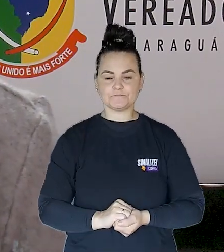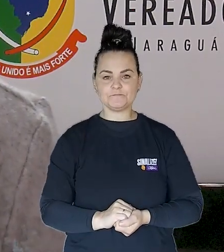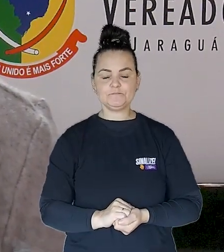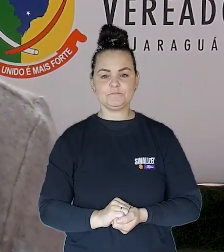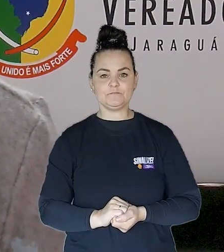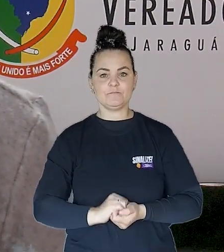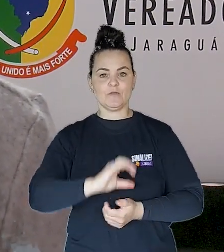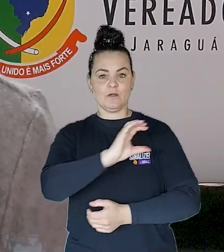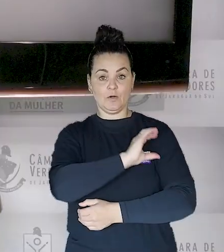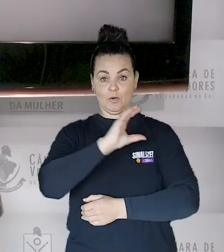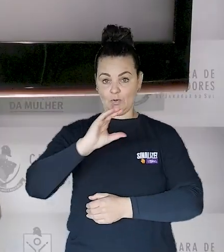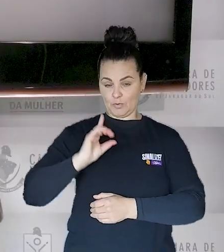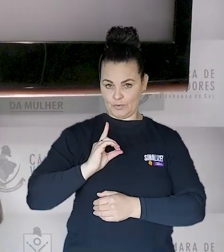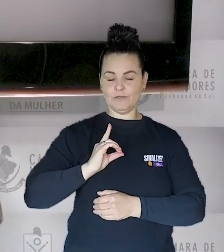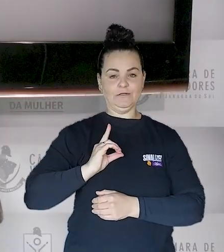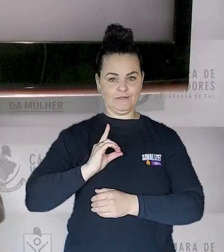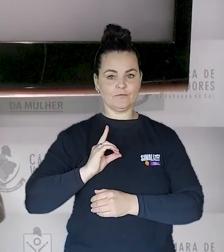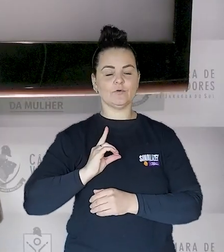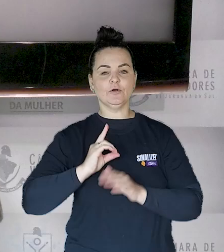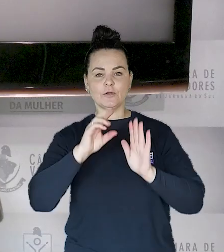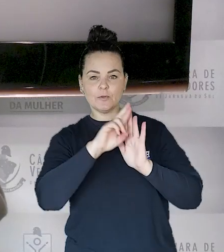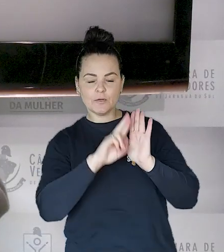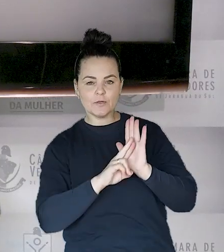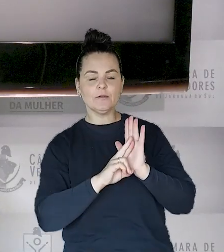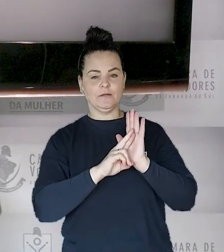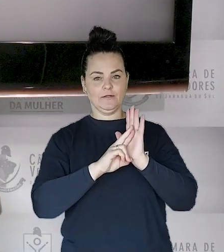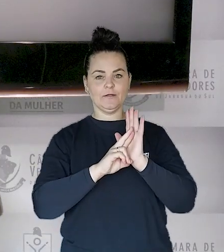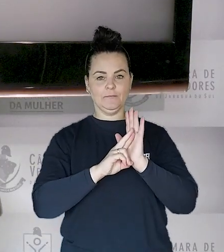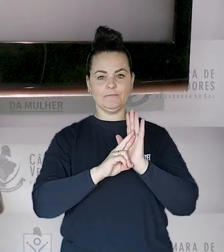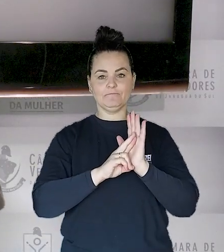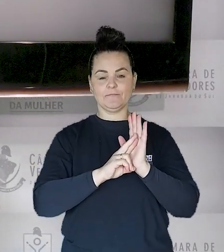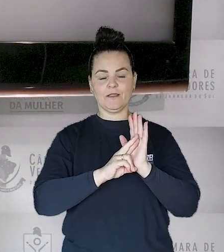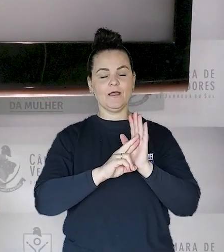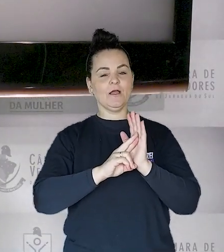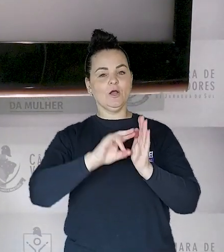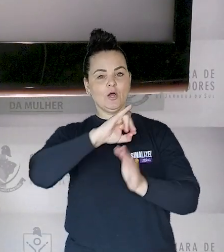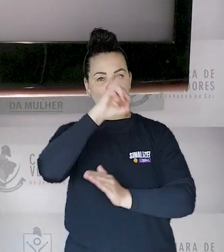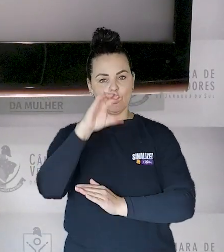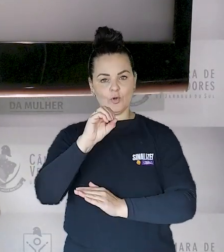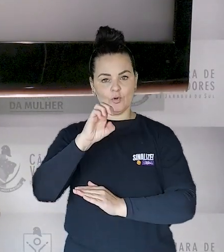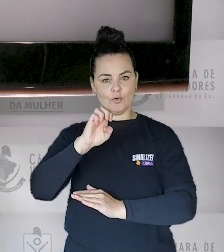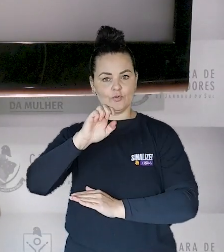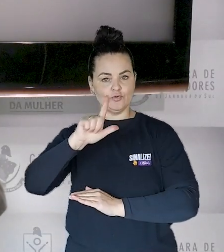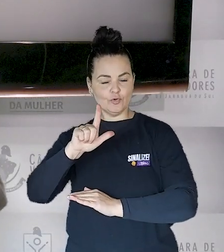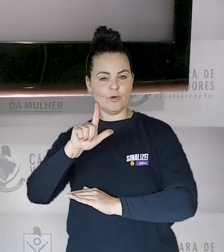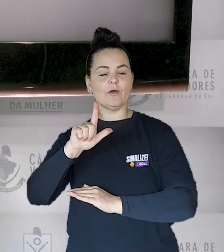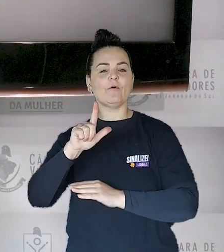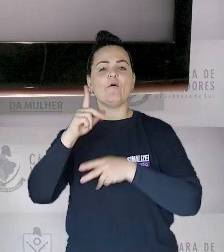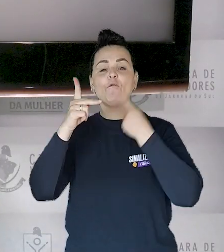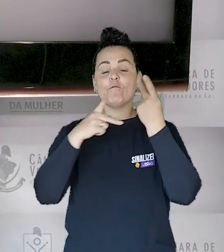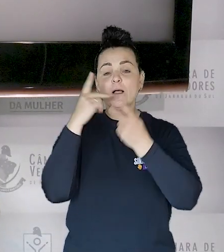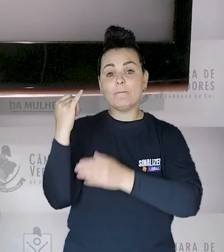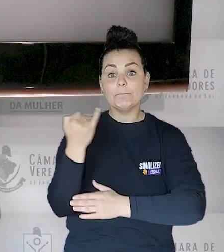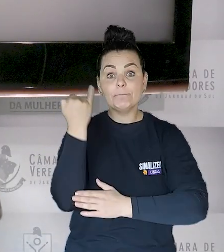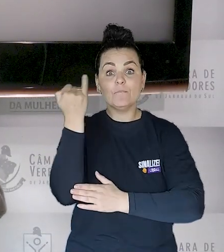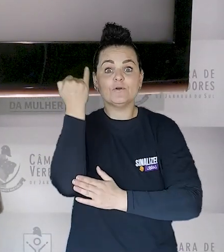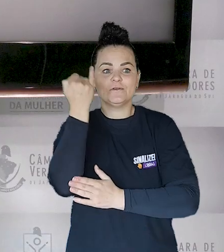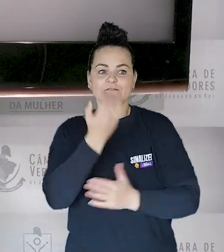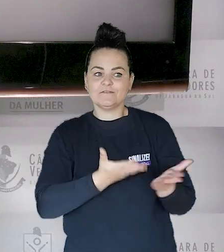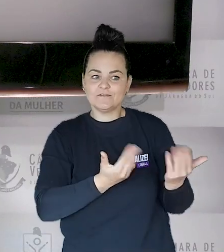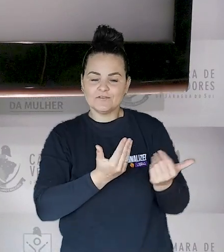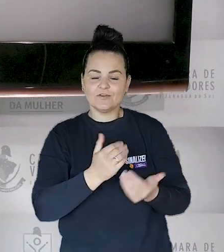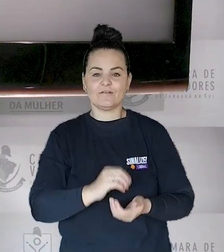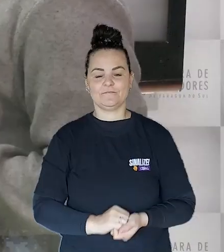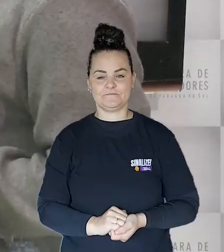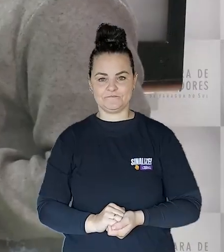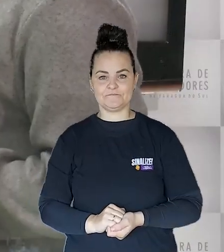pelos participantes o coordenador do programa Câmara Mirim Joel Lu Correia destaca a importância dessa experiência para